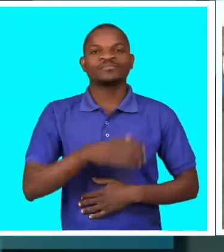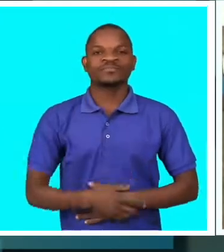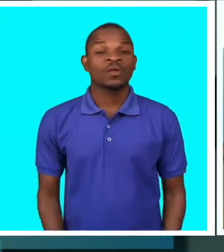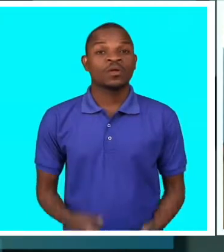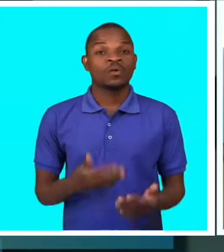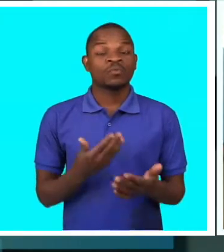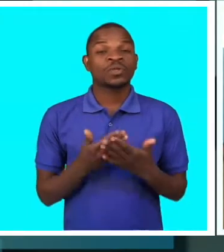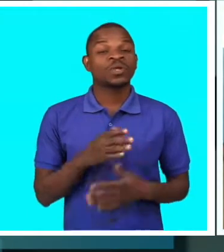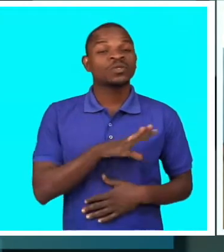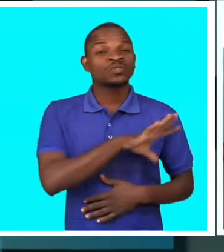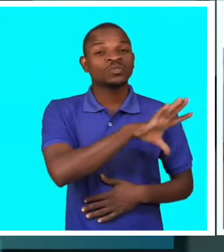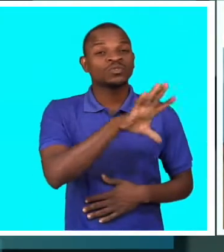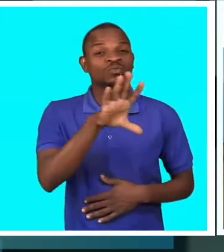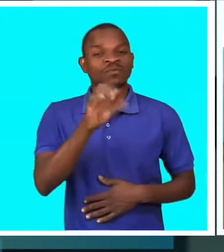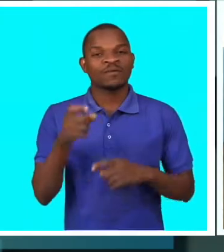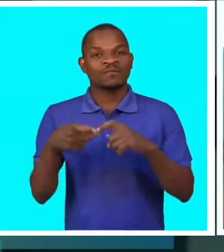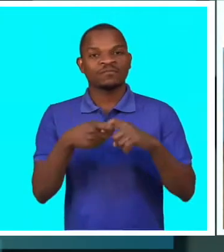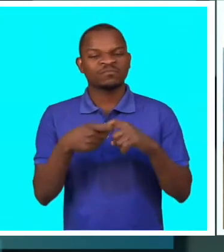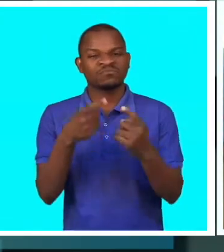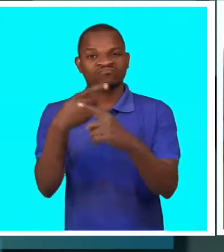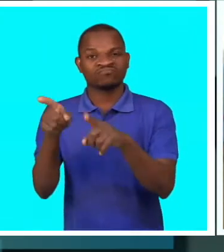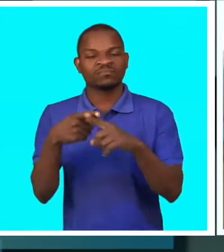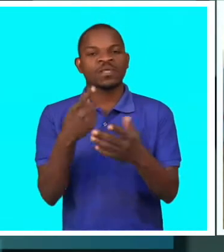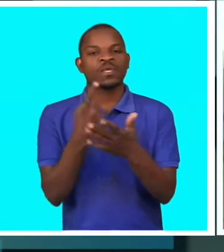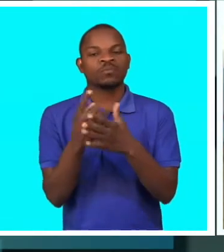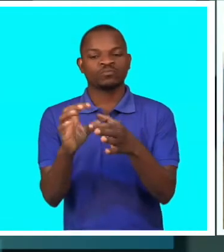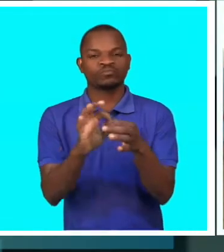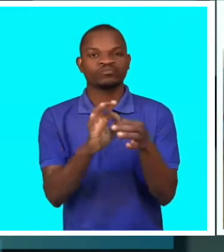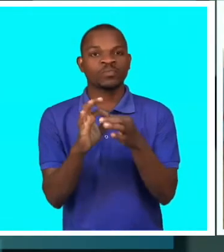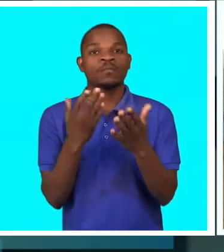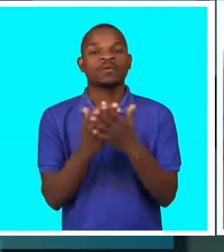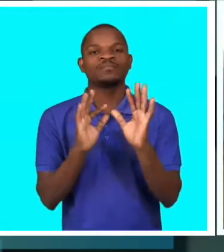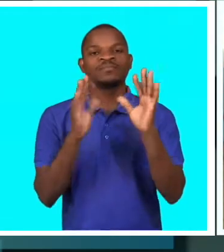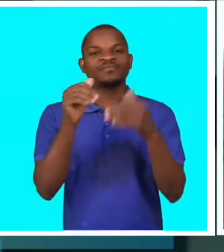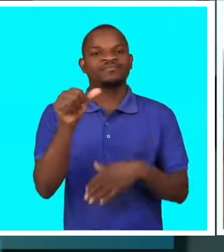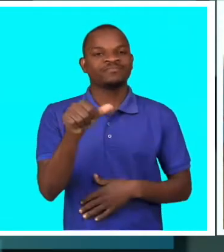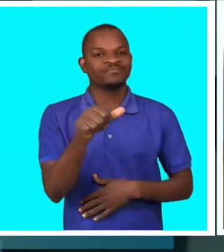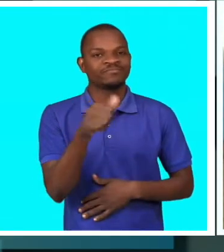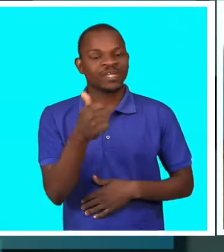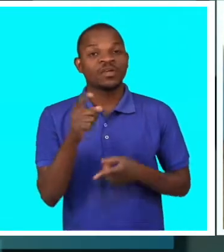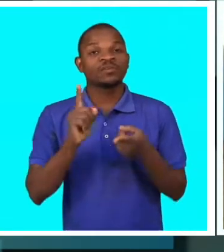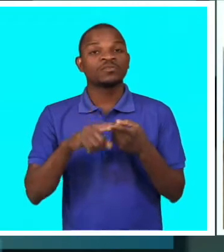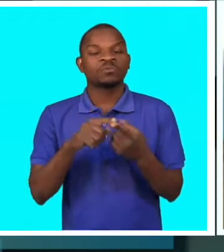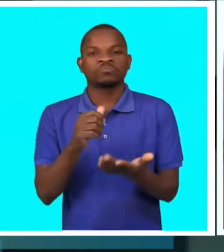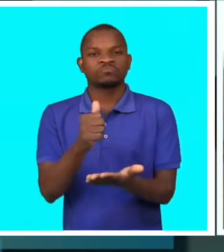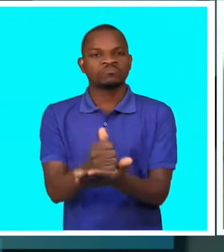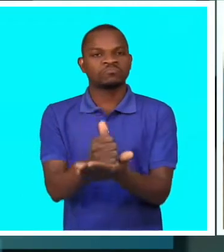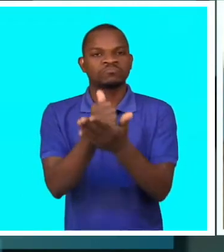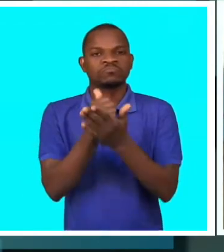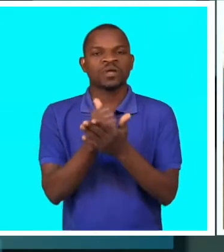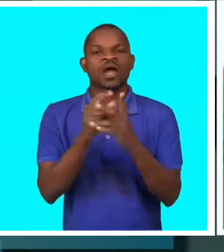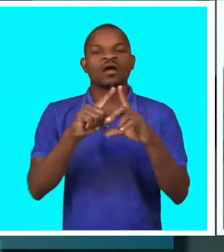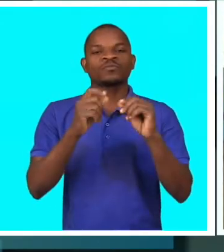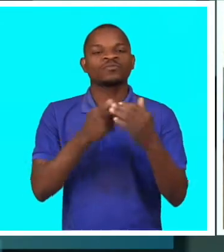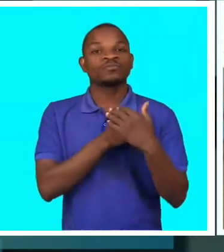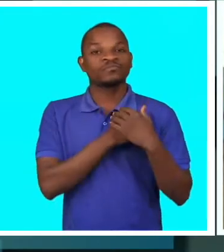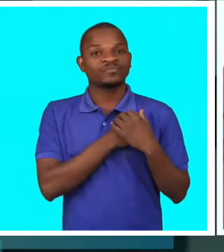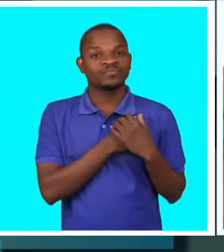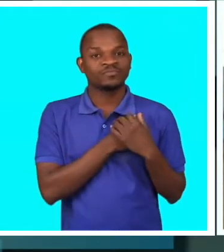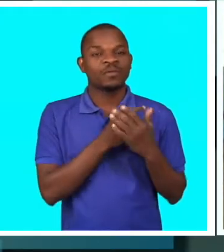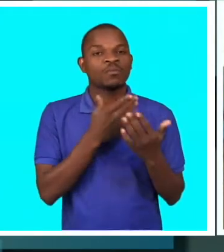musical. Porque tudo aquilo que é família, todas as famílias devem ser unidas para viver melhor e beneficiar-se daquilo que é o